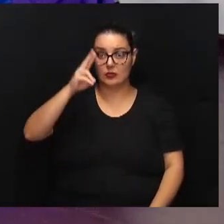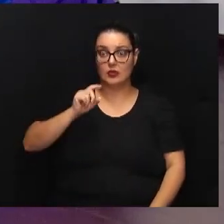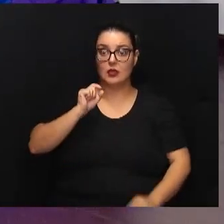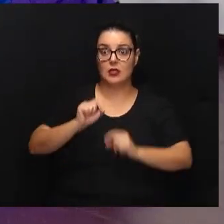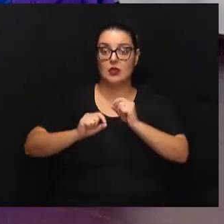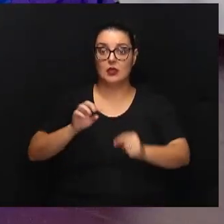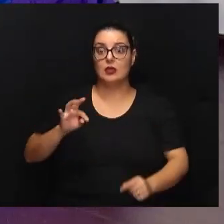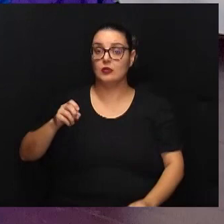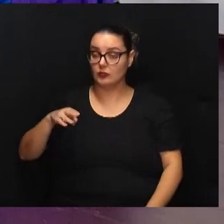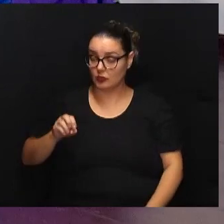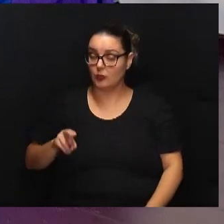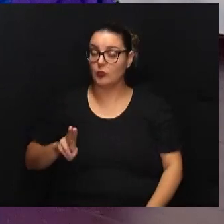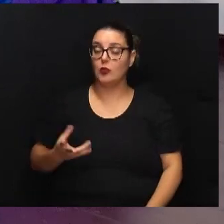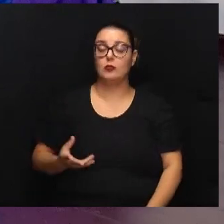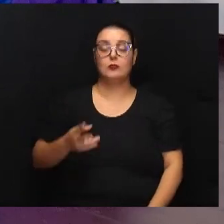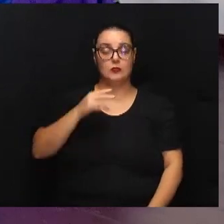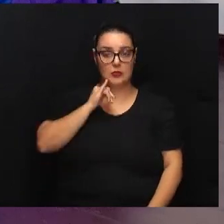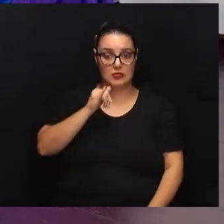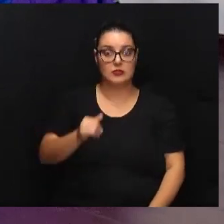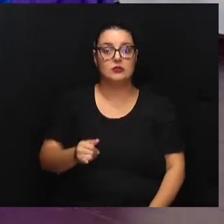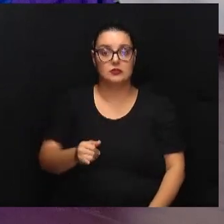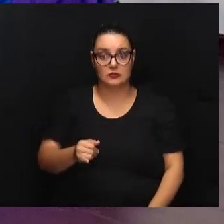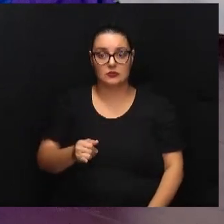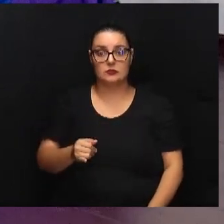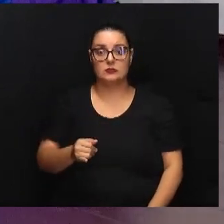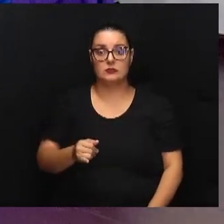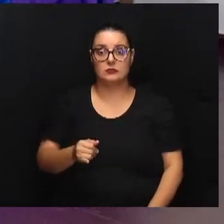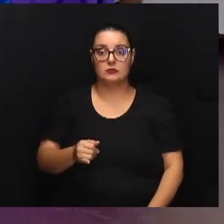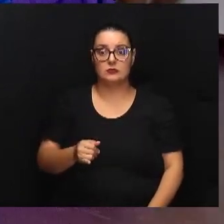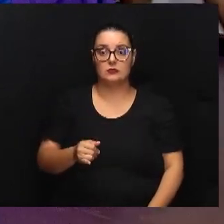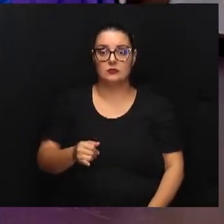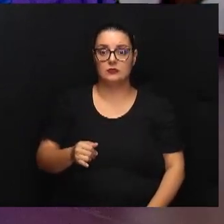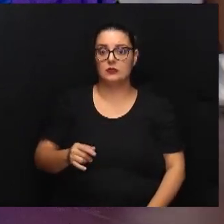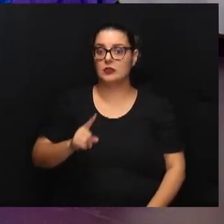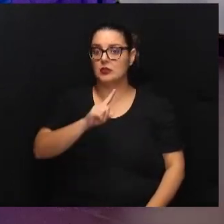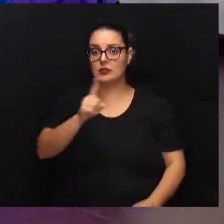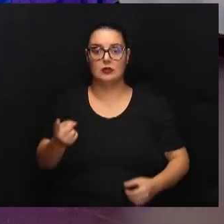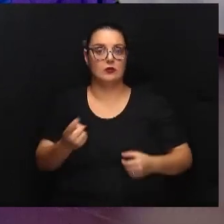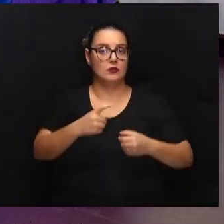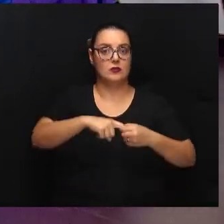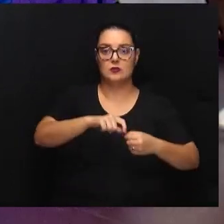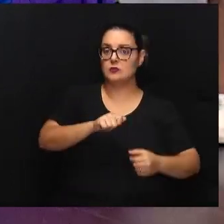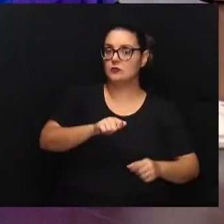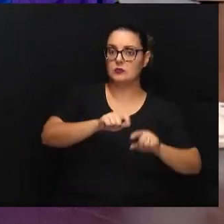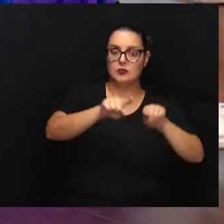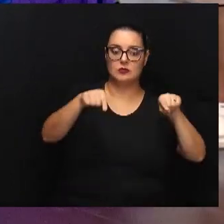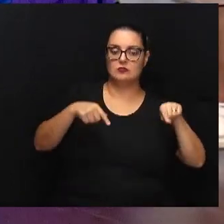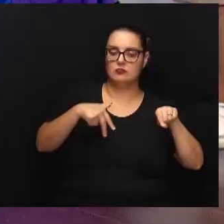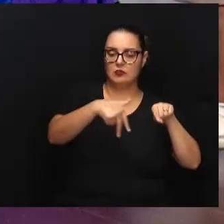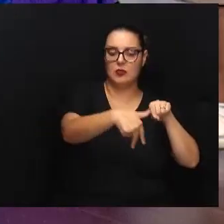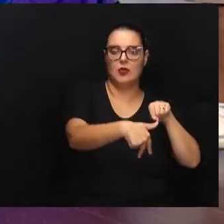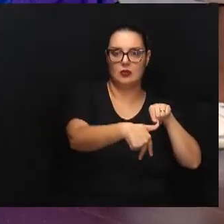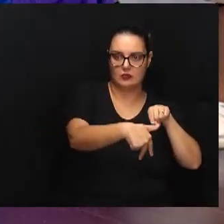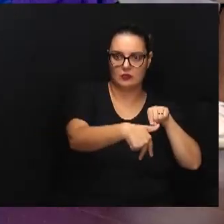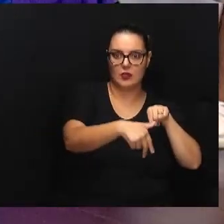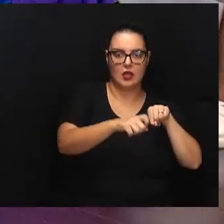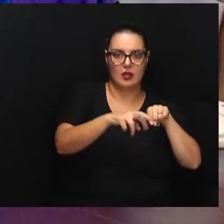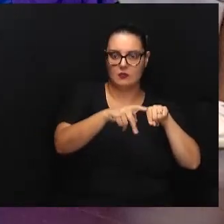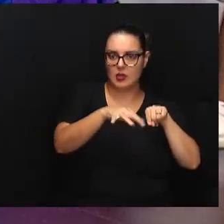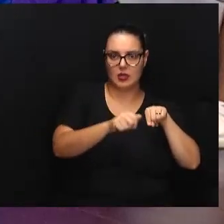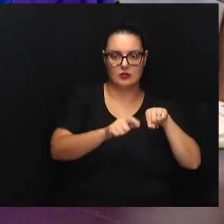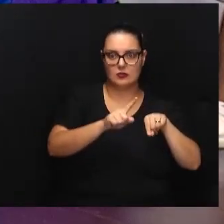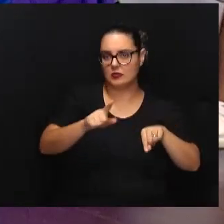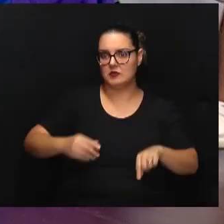para armário nenhum a gente volta, que a gente não vai só mais sobreviver, que a cidade de Campinas é